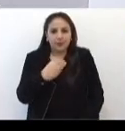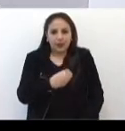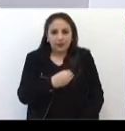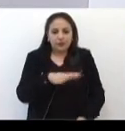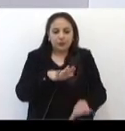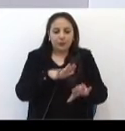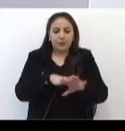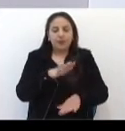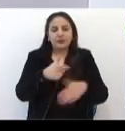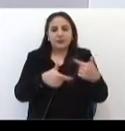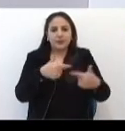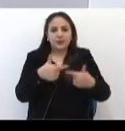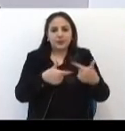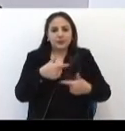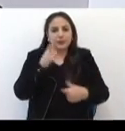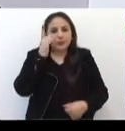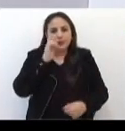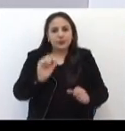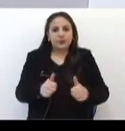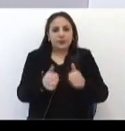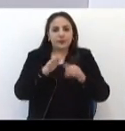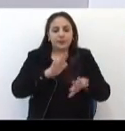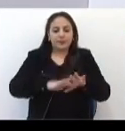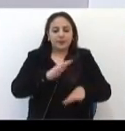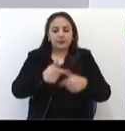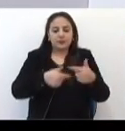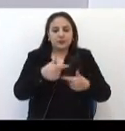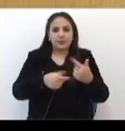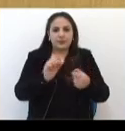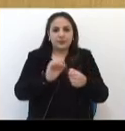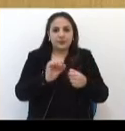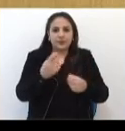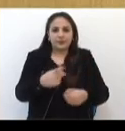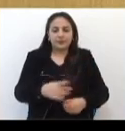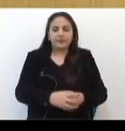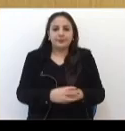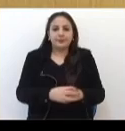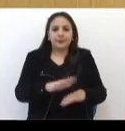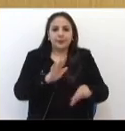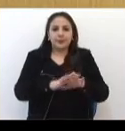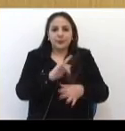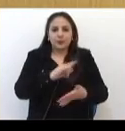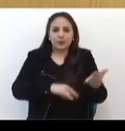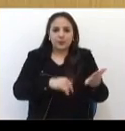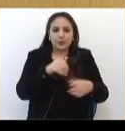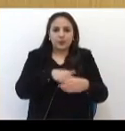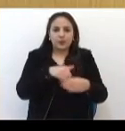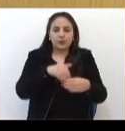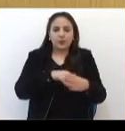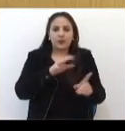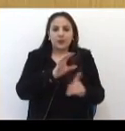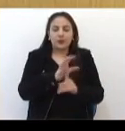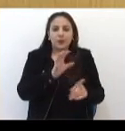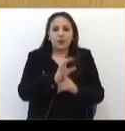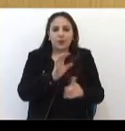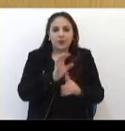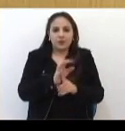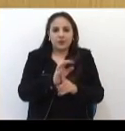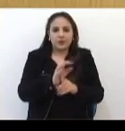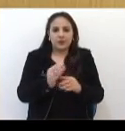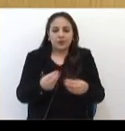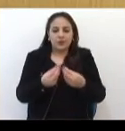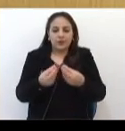mais servidores para qualificar cada vez mais esse trabalho que é realizado. Outro documento votado é contra a instalação de